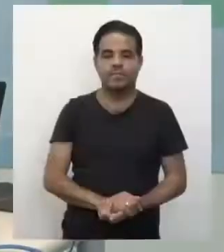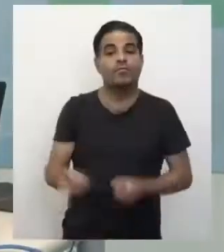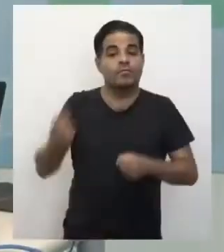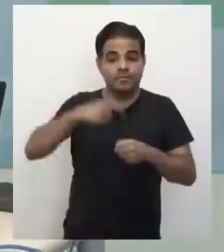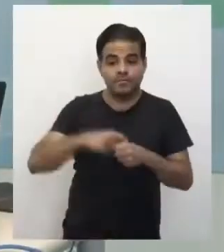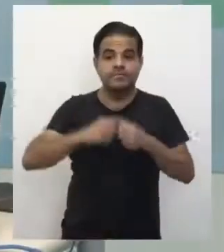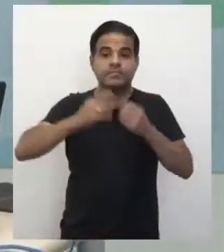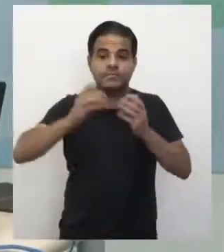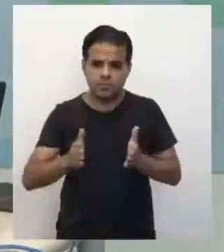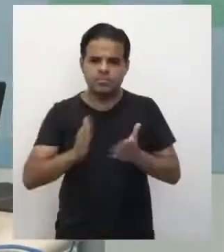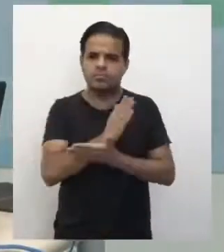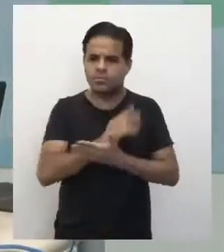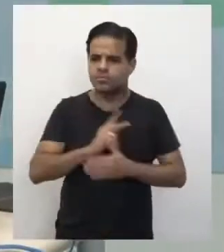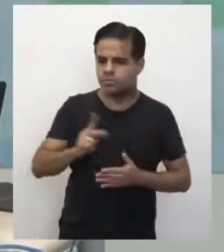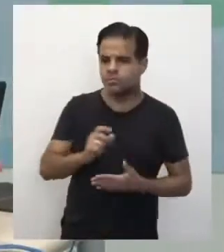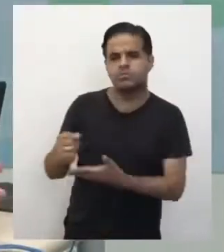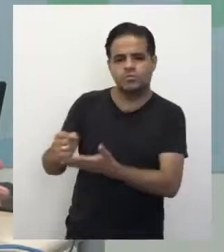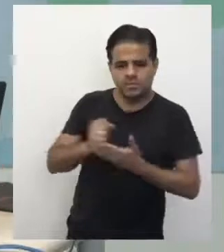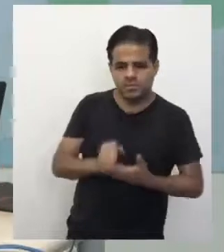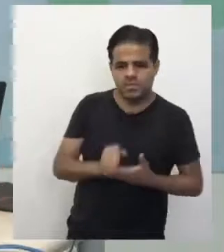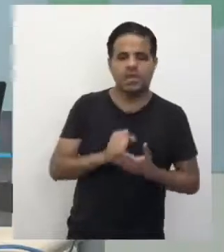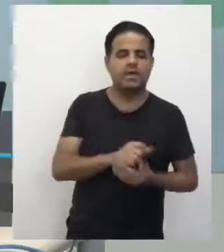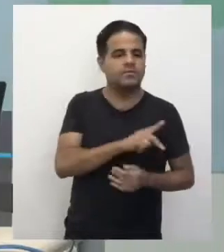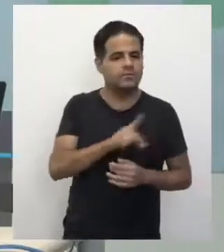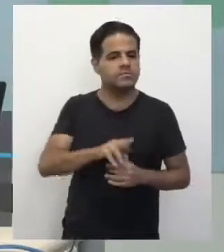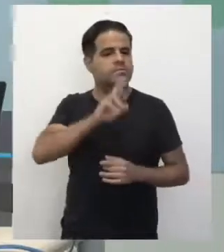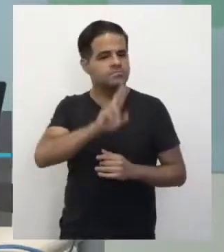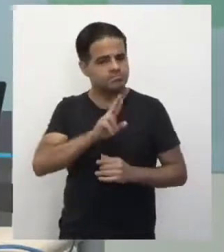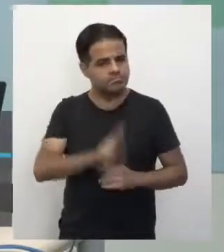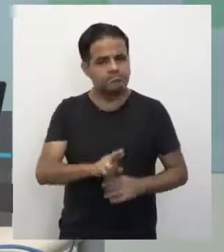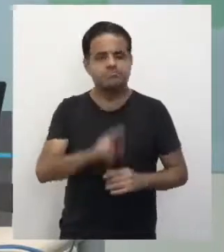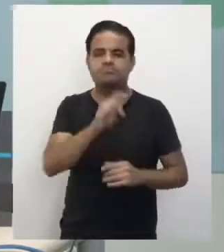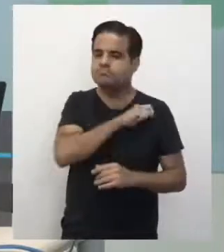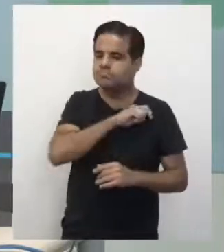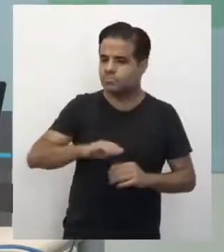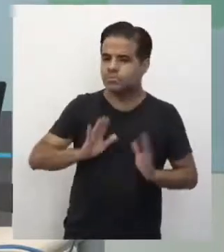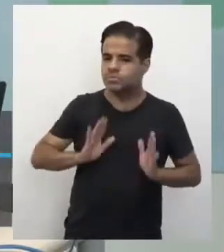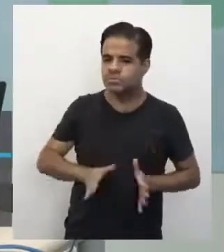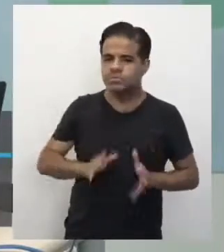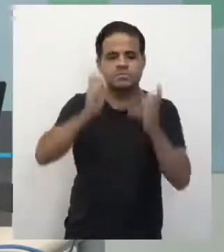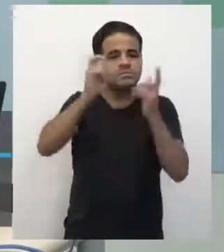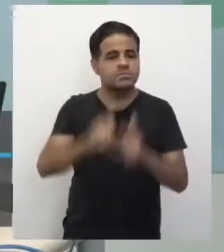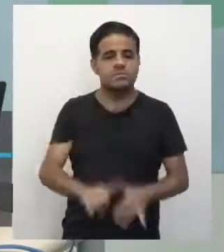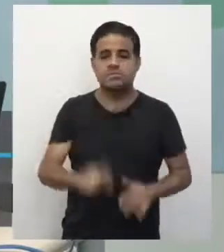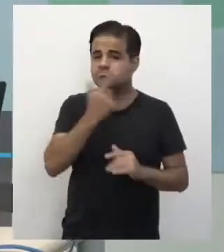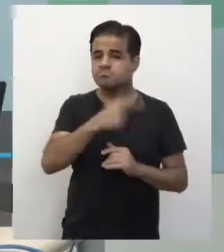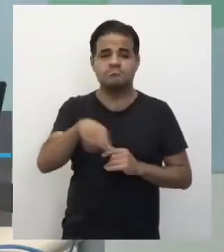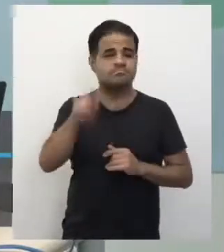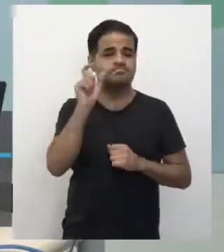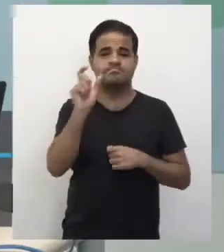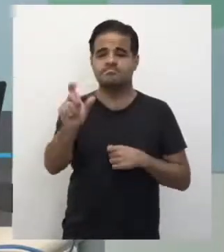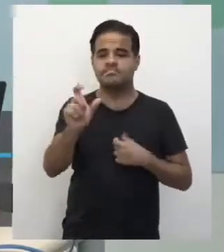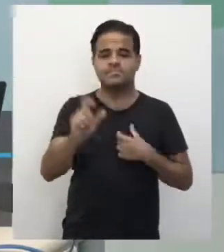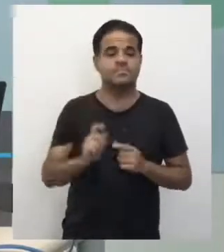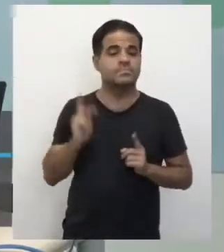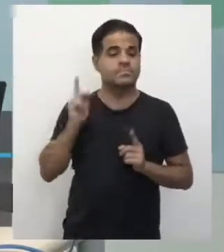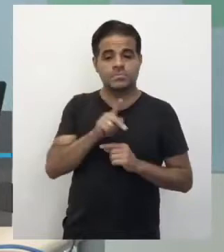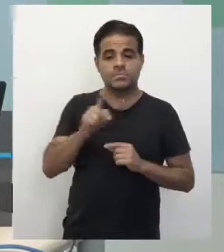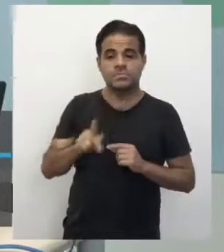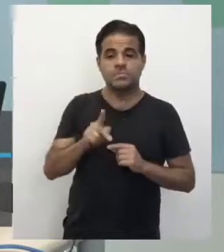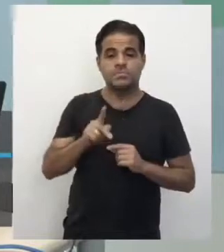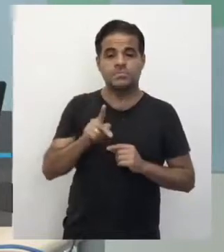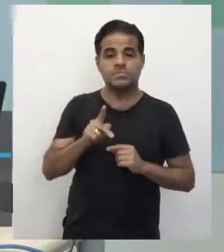Voltamos. Alguns professores trouxeram, professor, respostas de alunos que são definidas com uma única palavra. O professor Jefferson